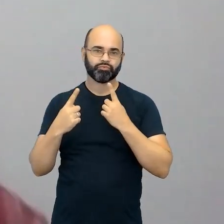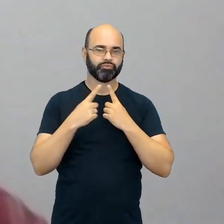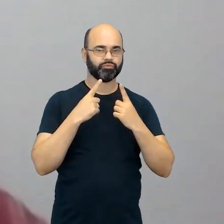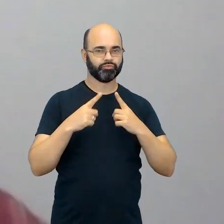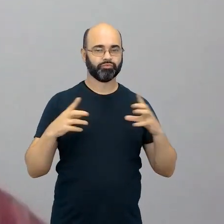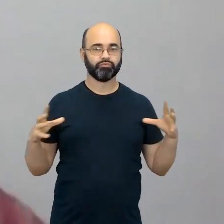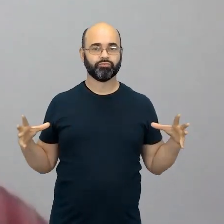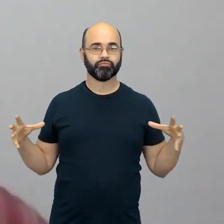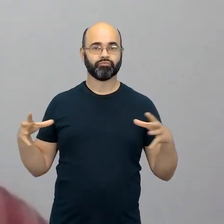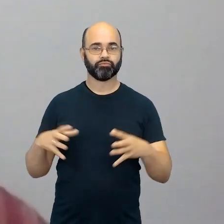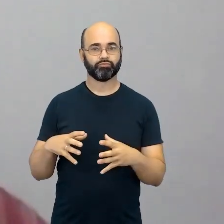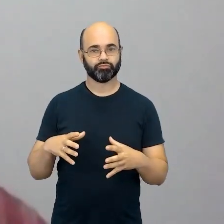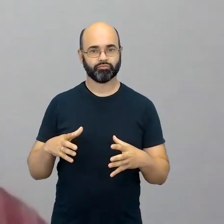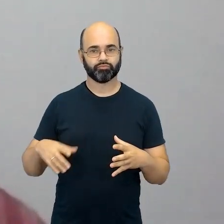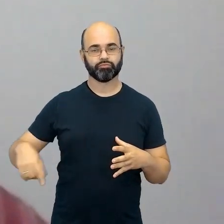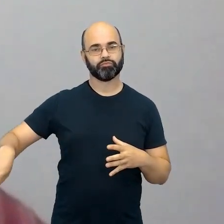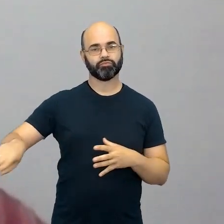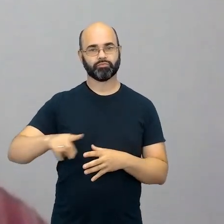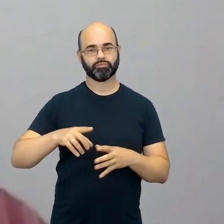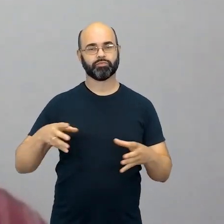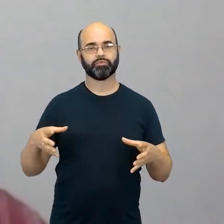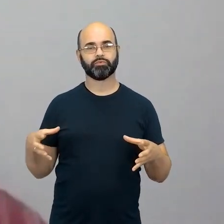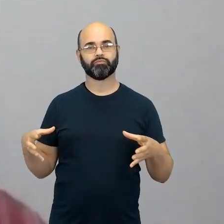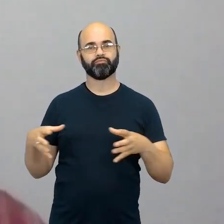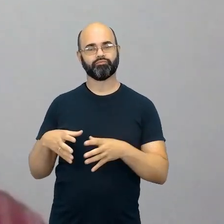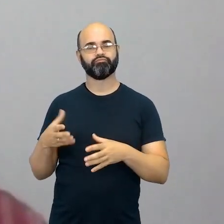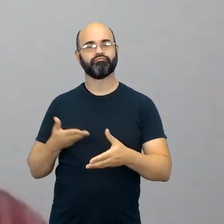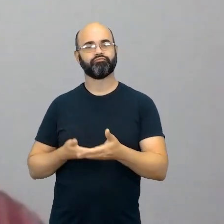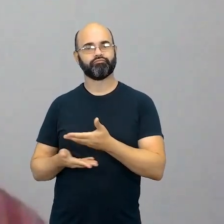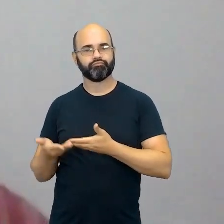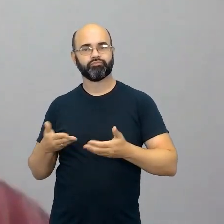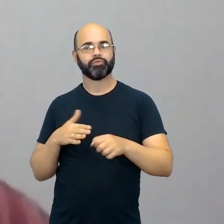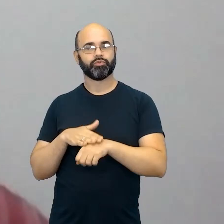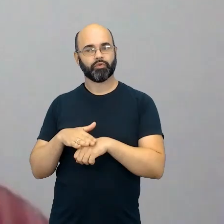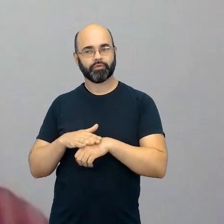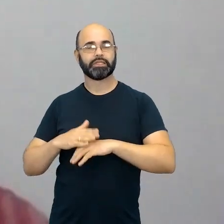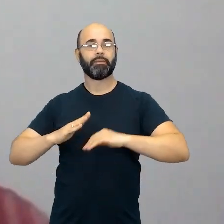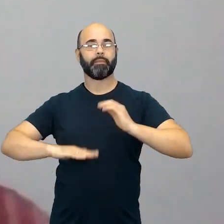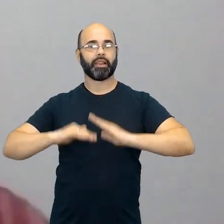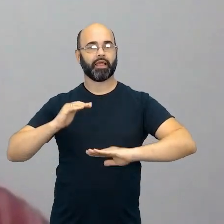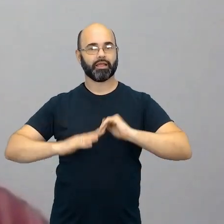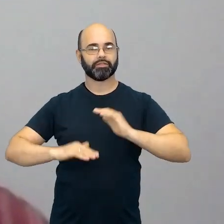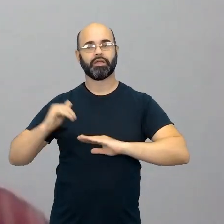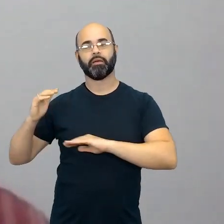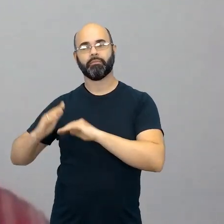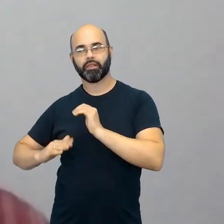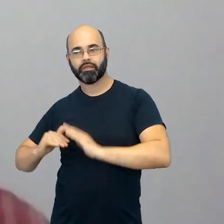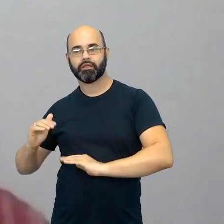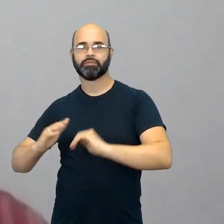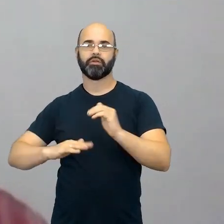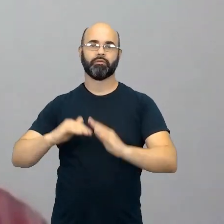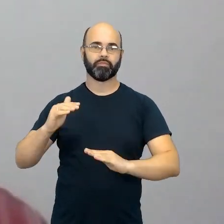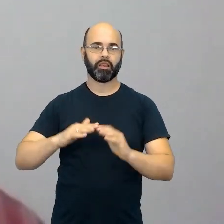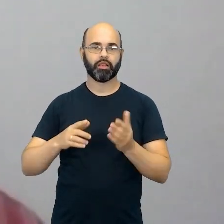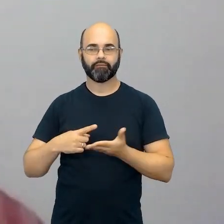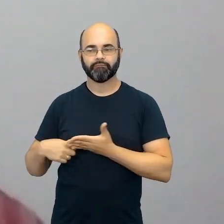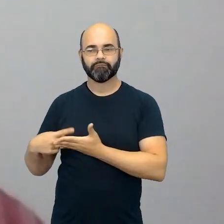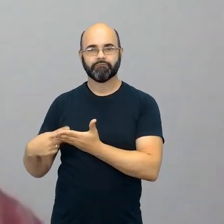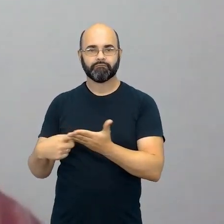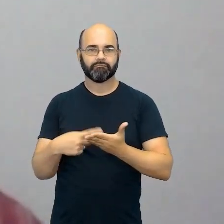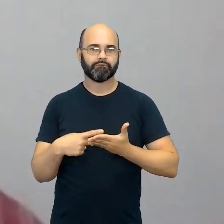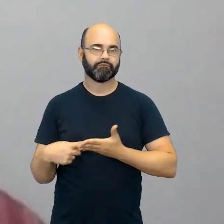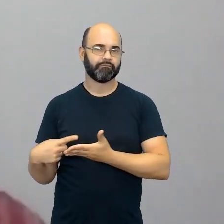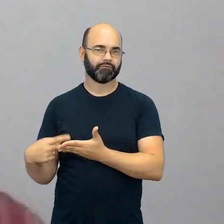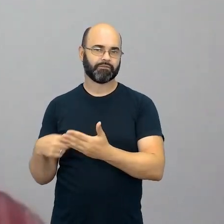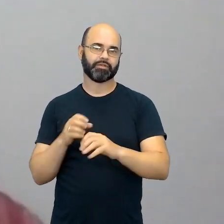conjuntas, que é muito legal, né? E fica mais integrado também, né? O aluno percebe que há uma